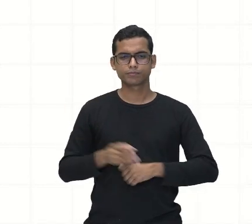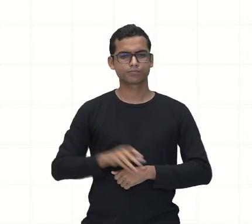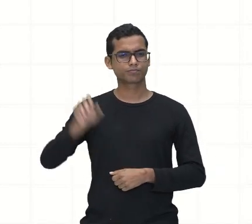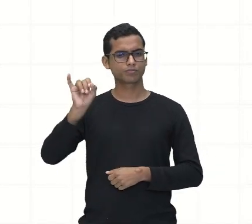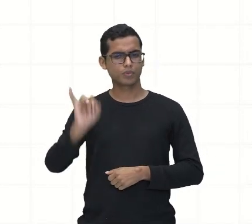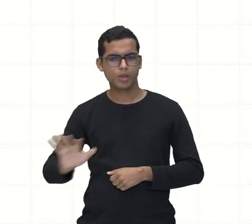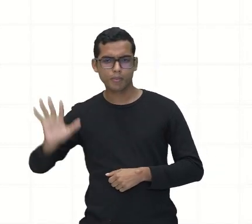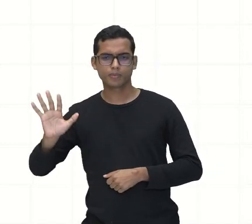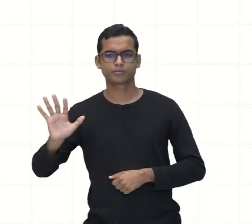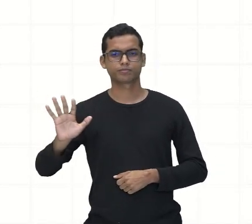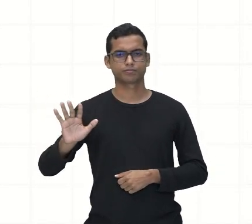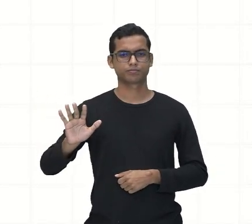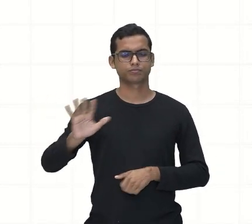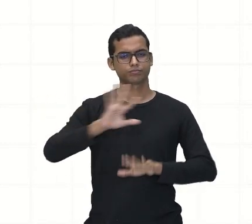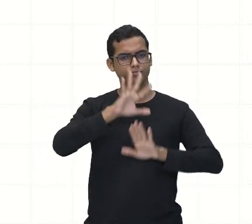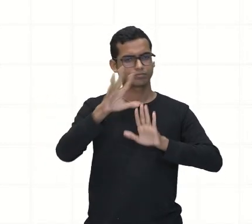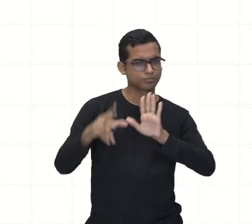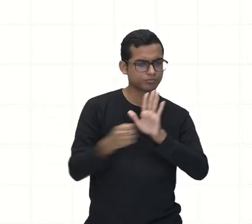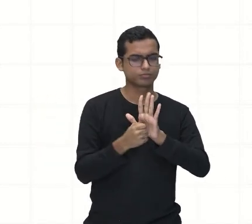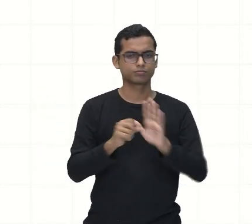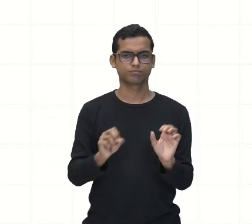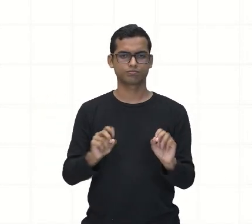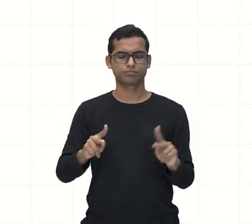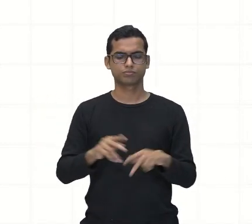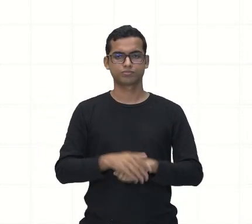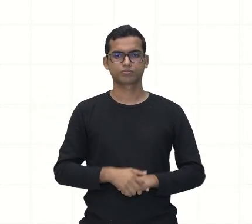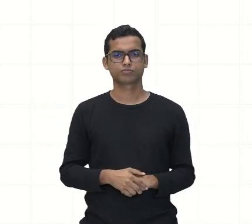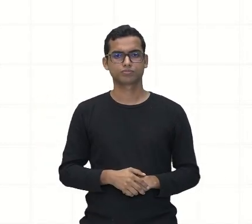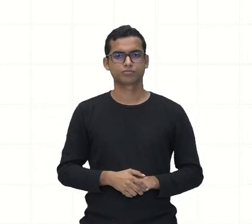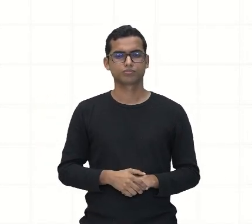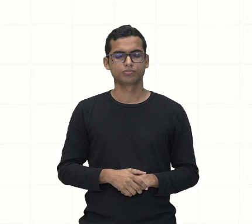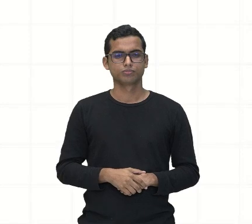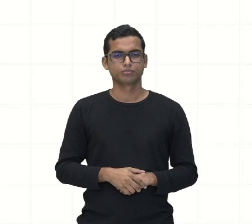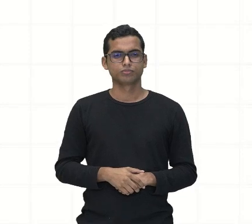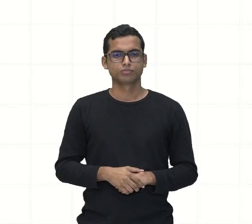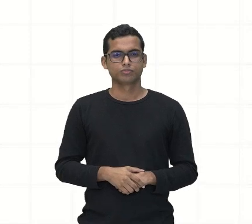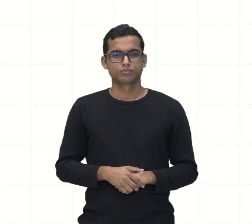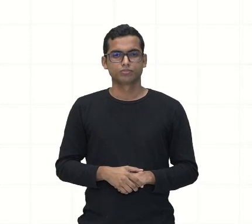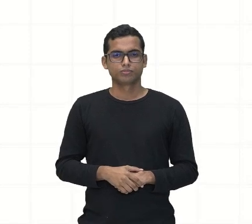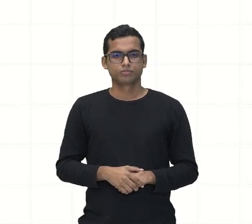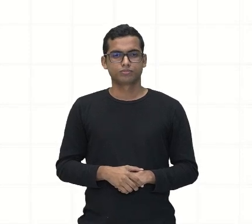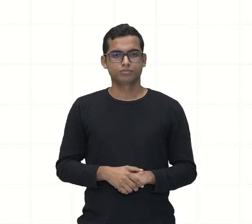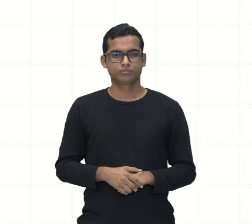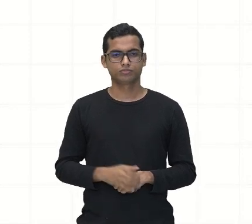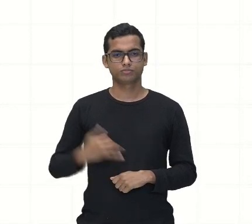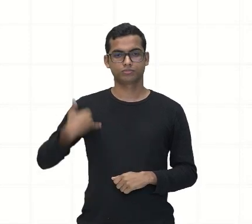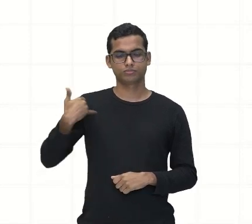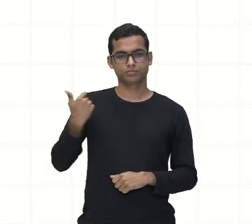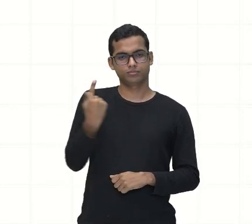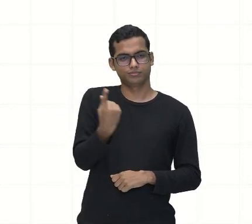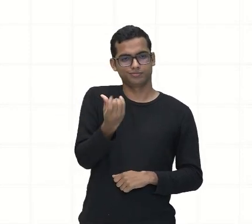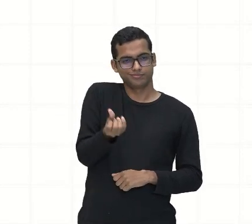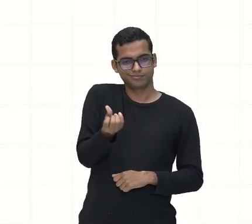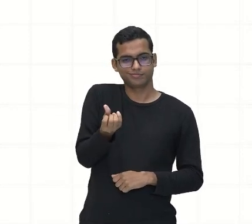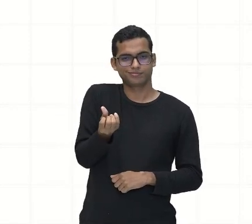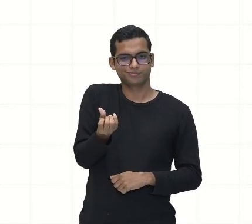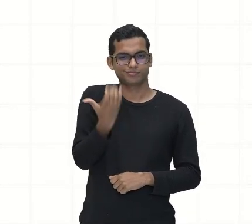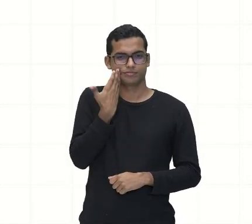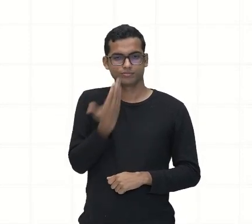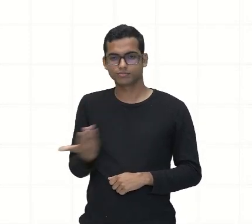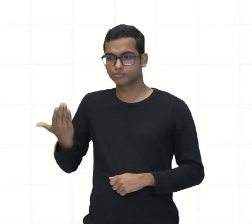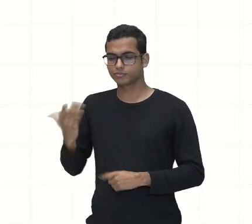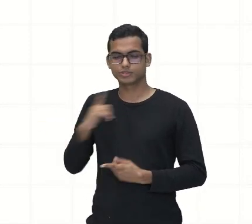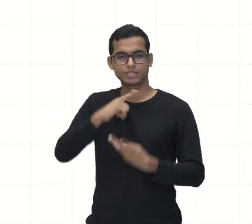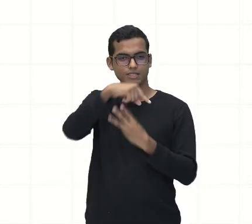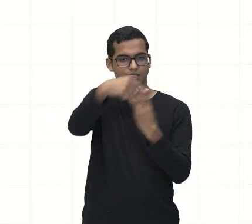imagem, tá bom? Ó, só para findar aqui, 16 anos, são 3 figuras